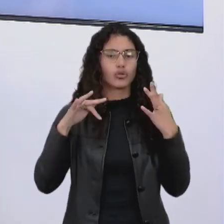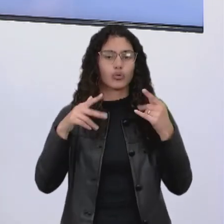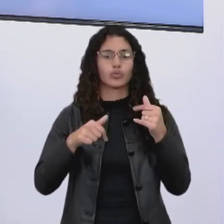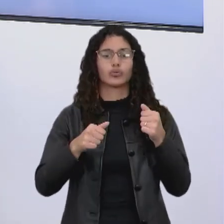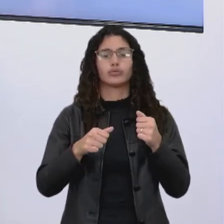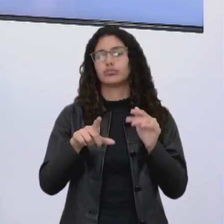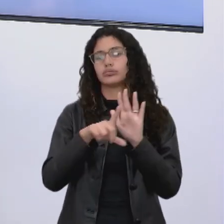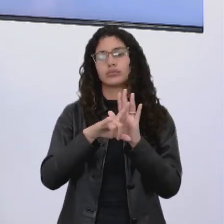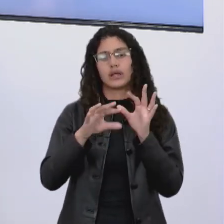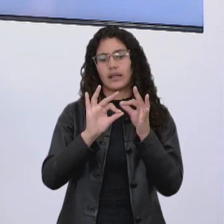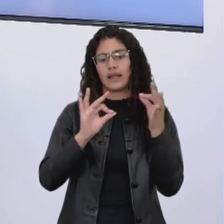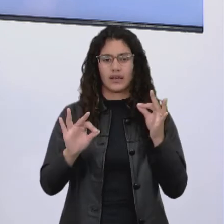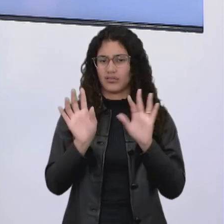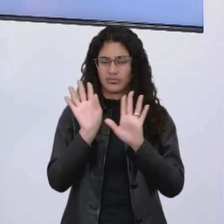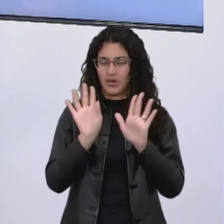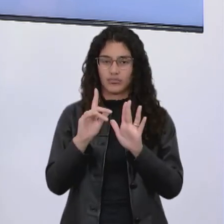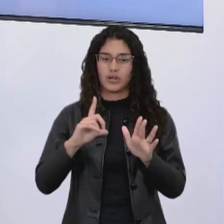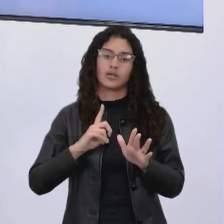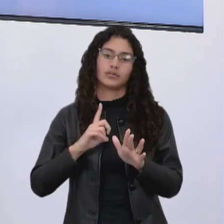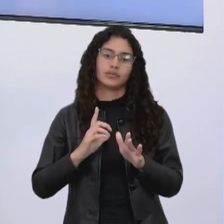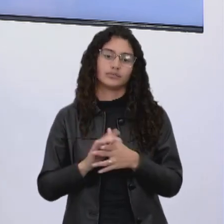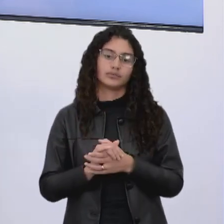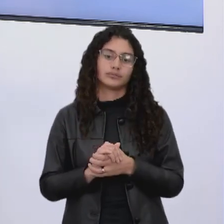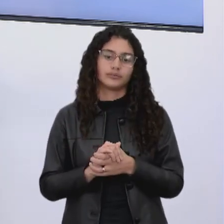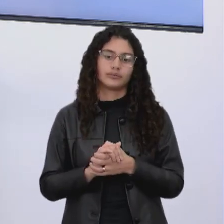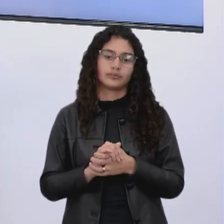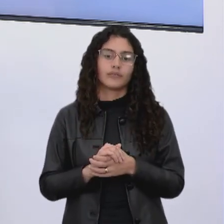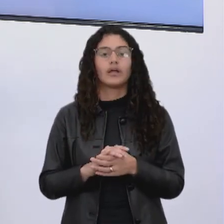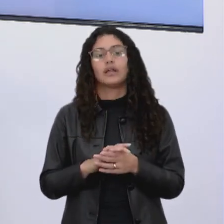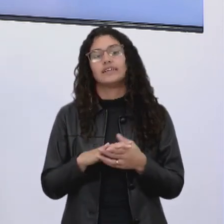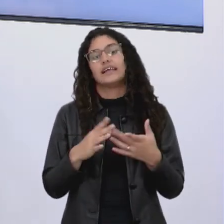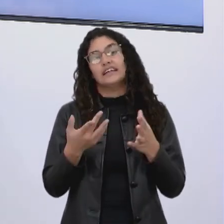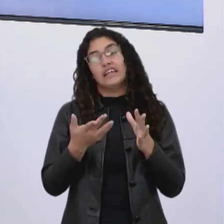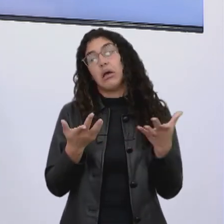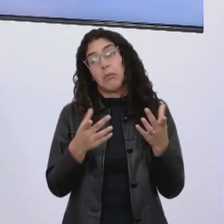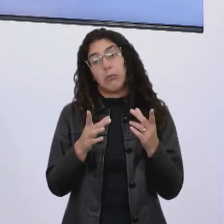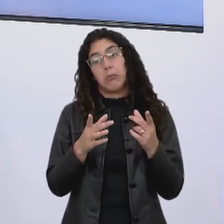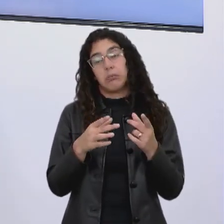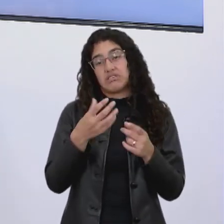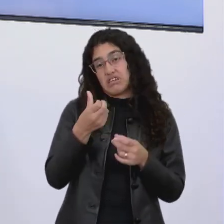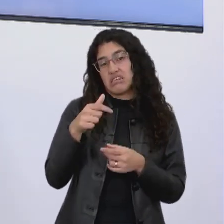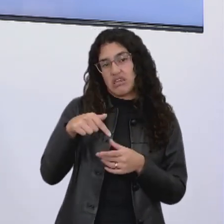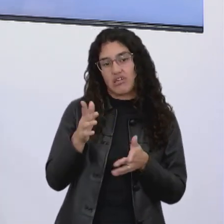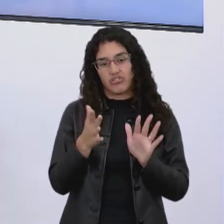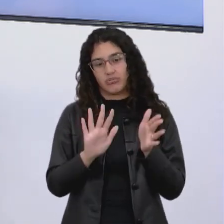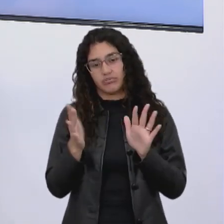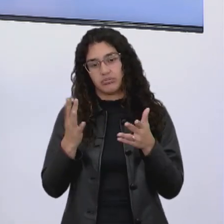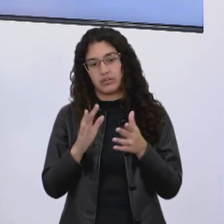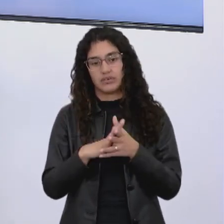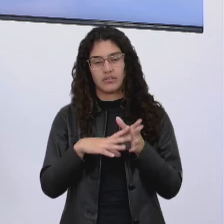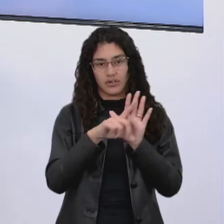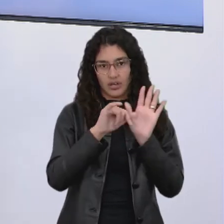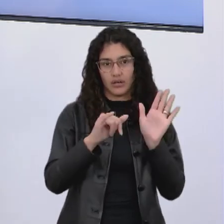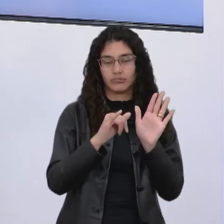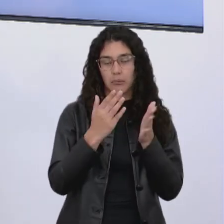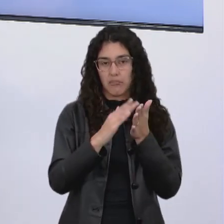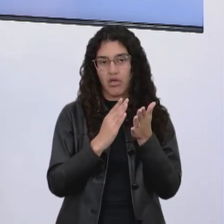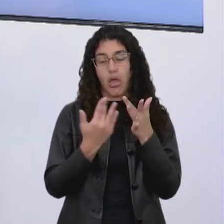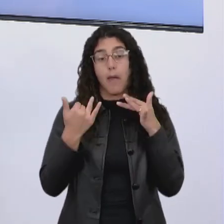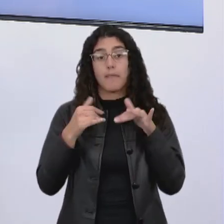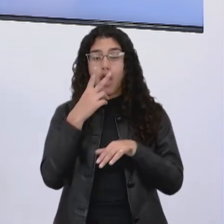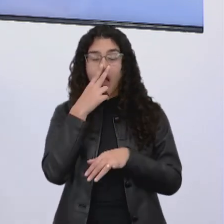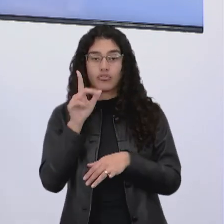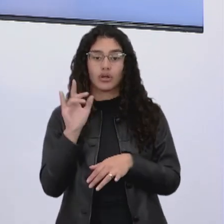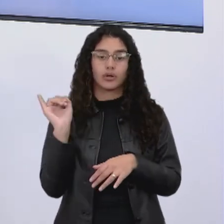lei. Não é muito grande, eu juro pra vocês, não tem, tipo... Não é assim, deve ter umas 6, 7 páginas, eu acho. Mas eu acho que o